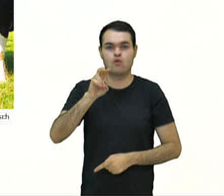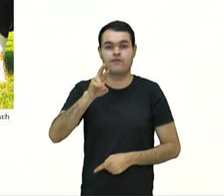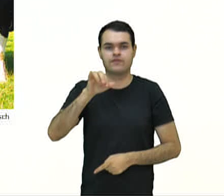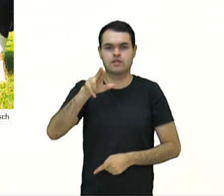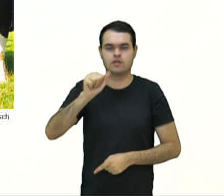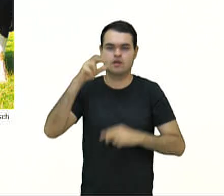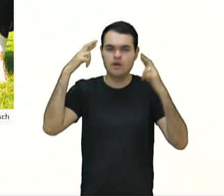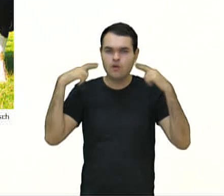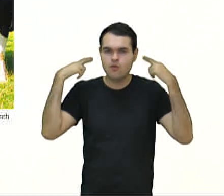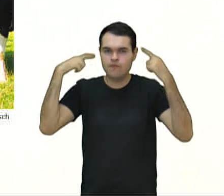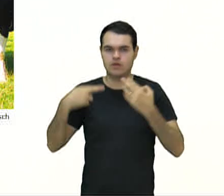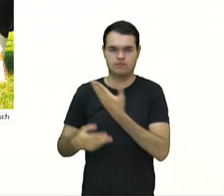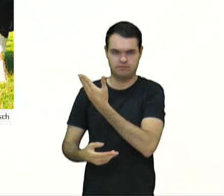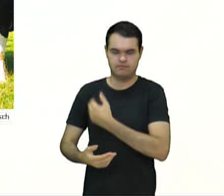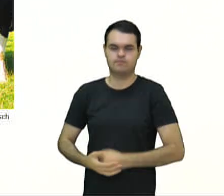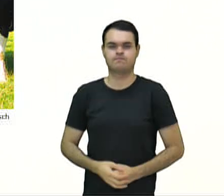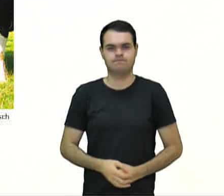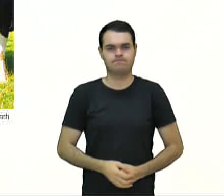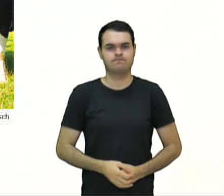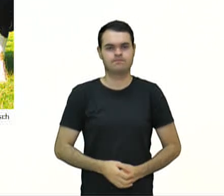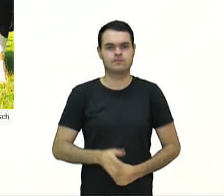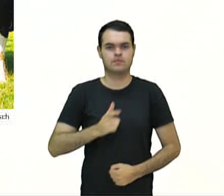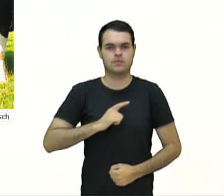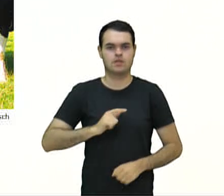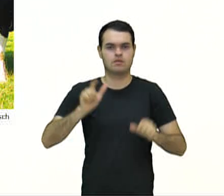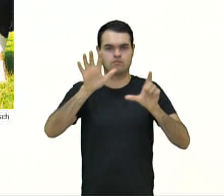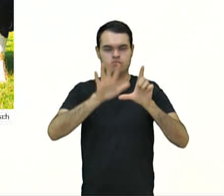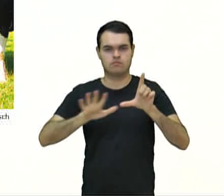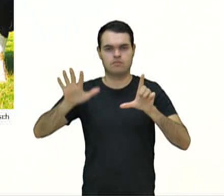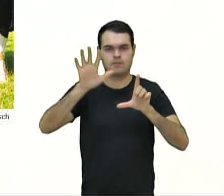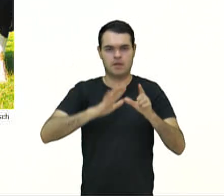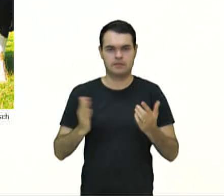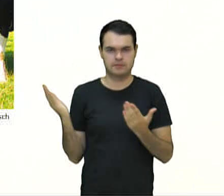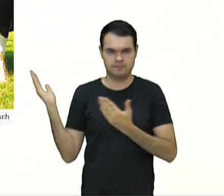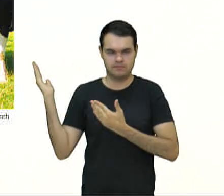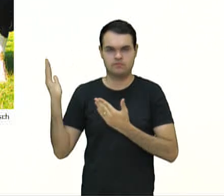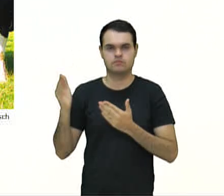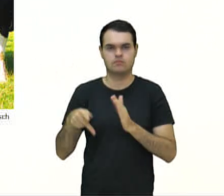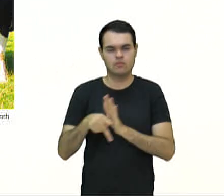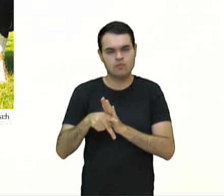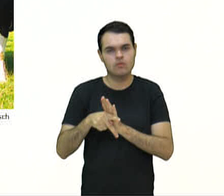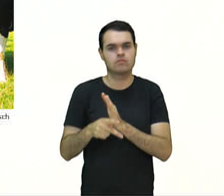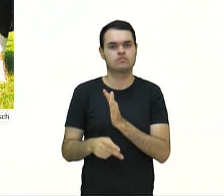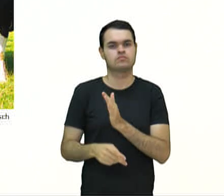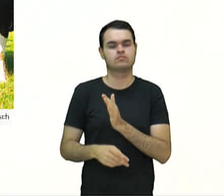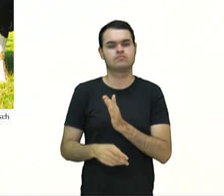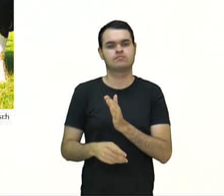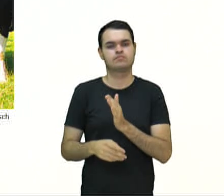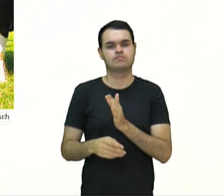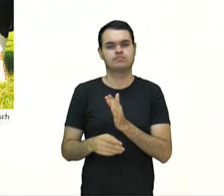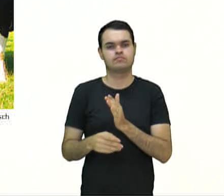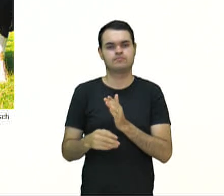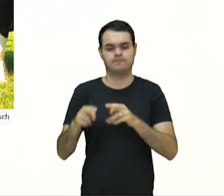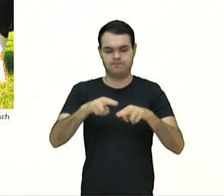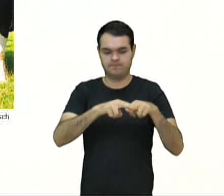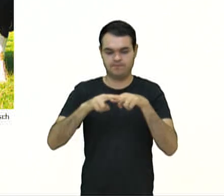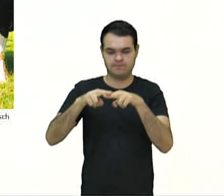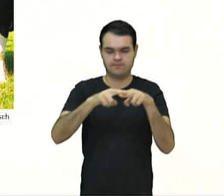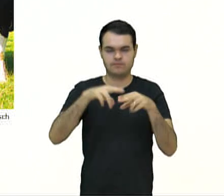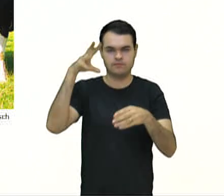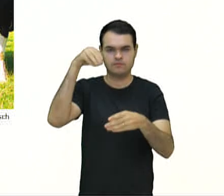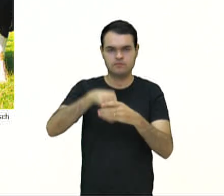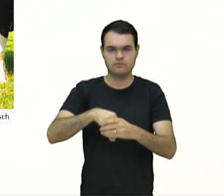as ovelhas. Temos uma imagem de uma produção aqui na Nova Zelândia,